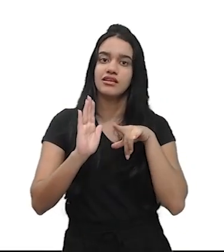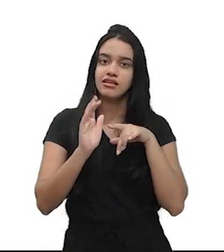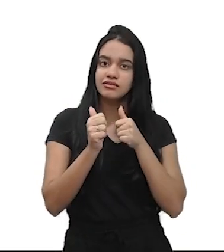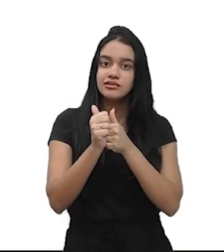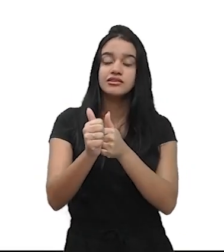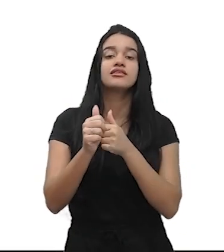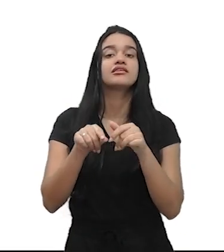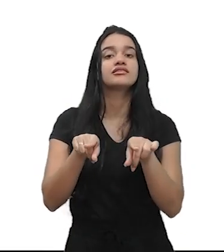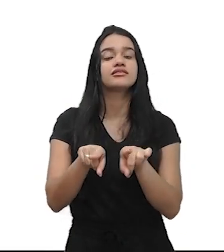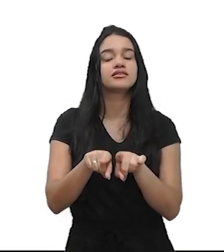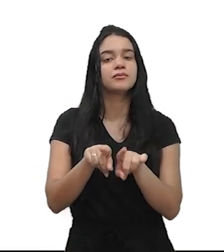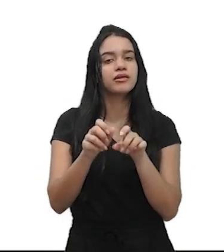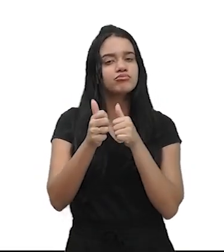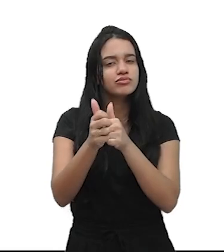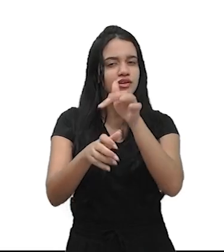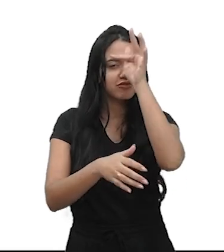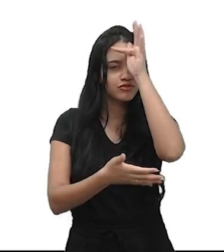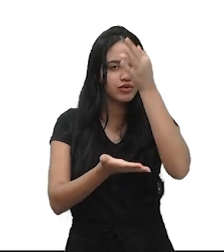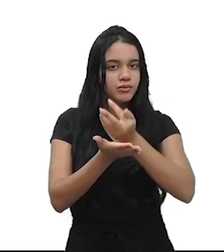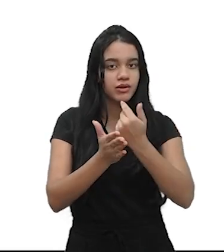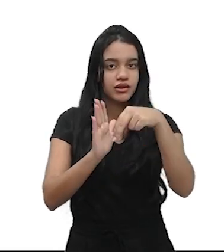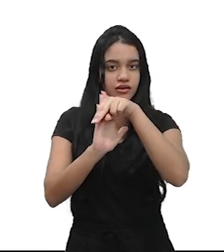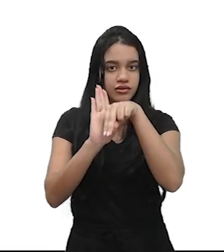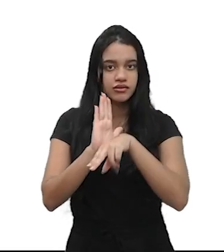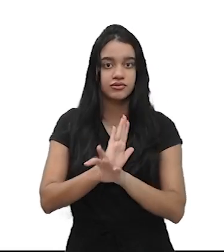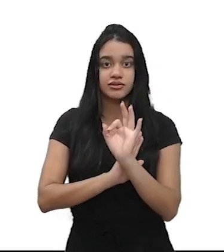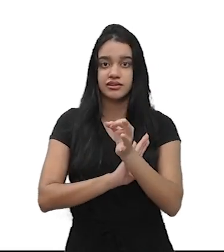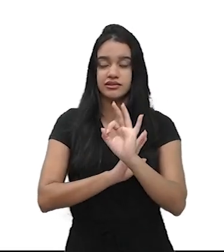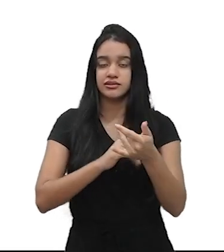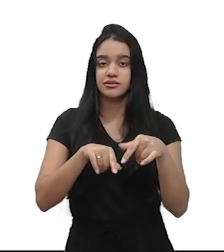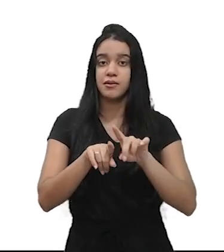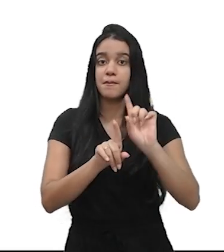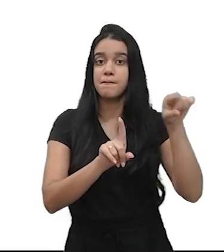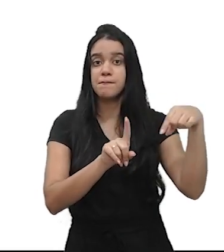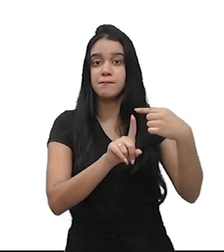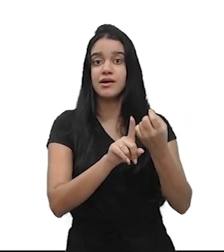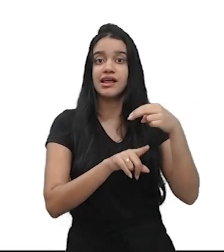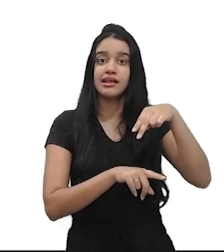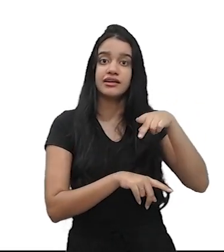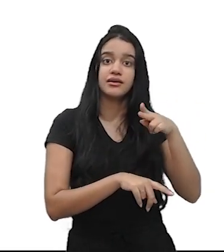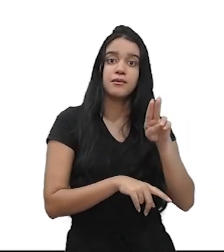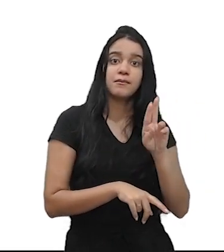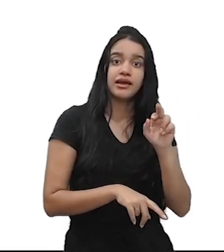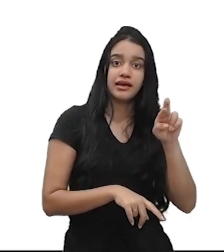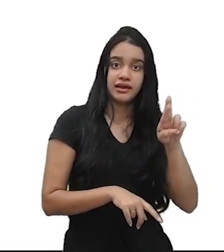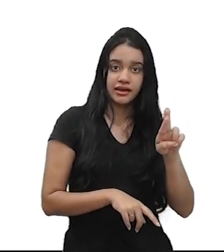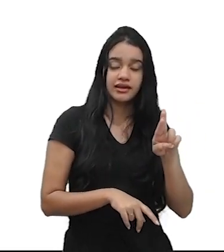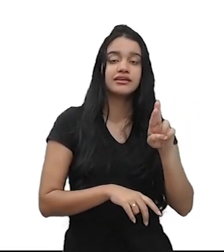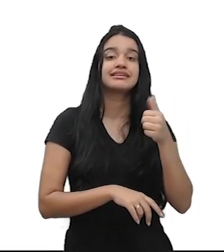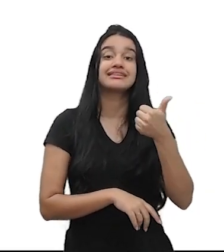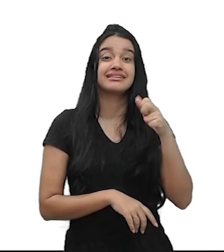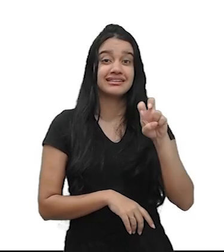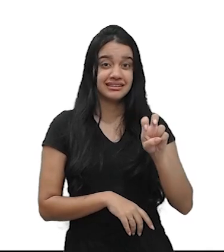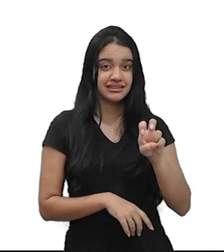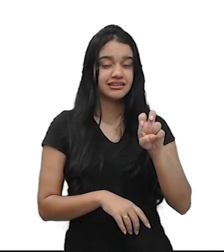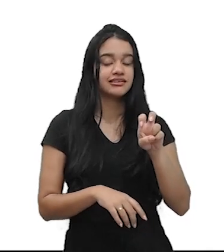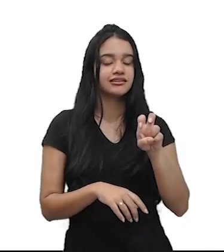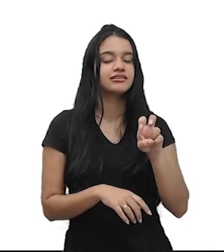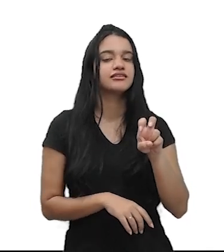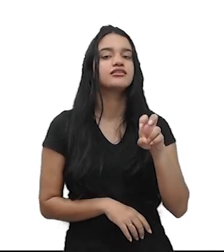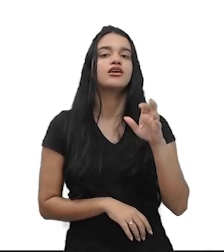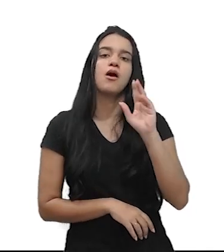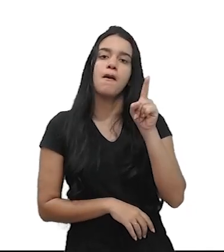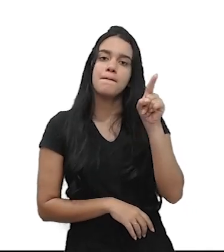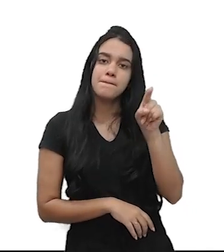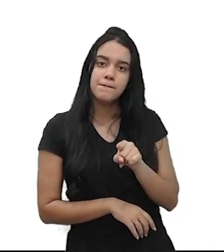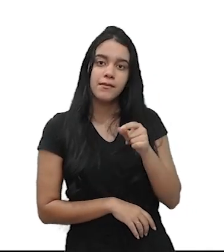Então, deve seguir fielmente essa norma, tá? Juntamente com a NBR 15219, que também é